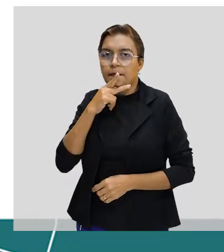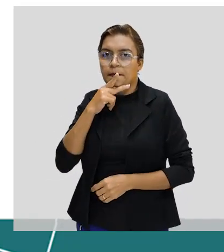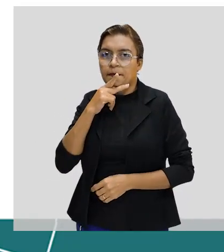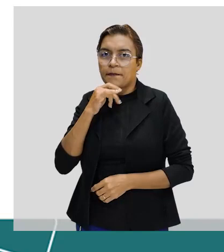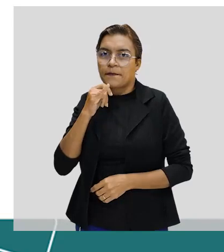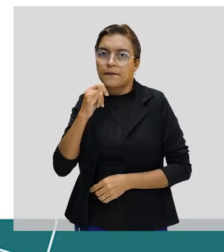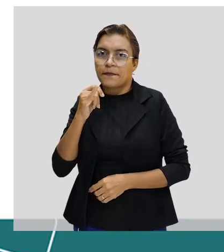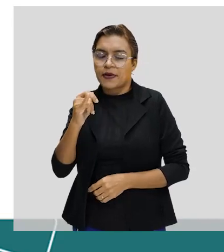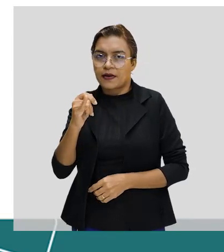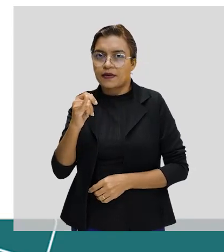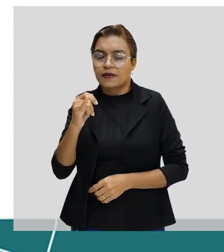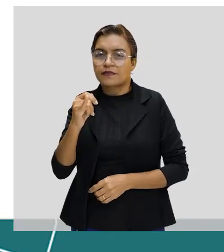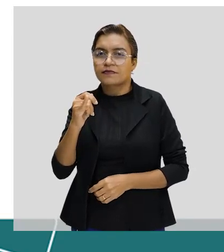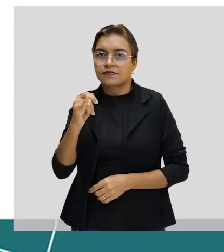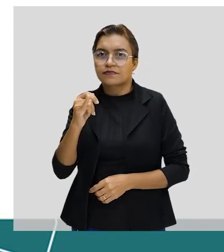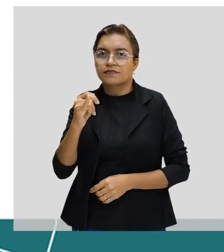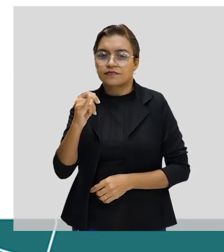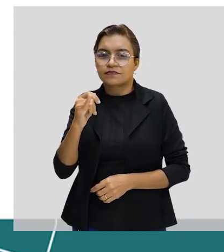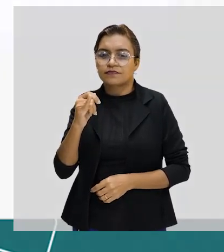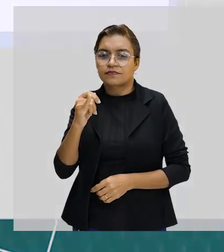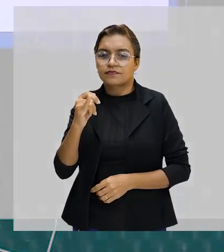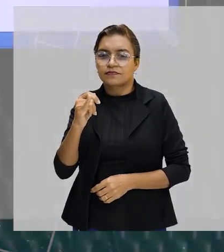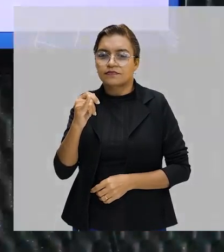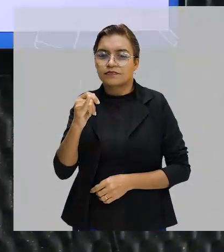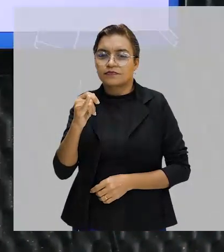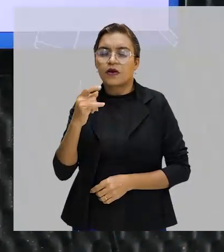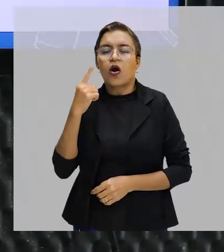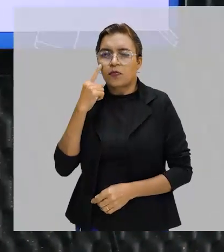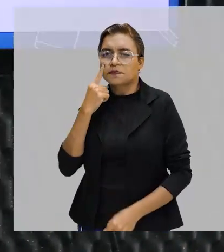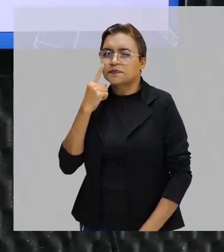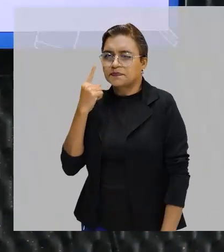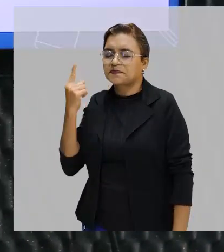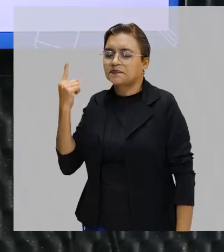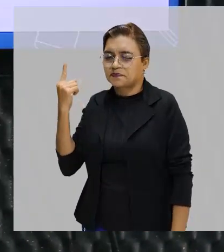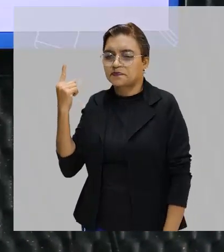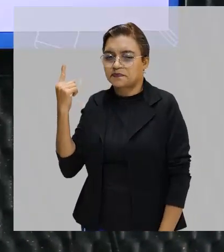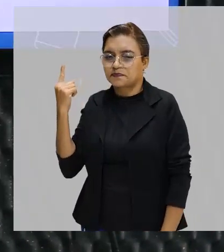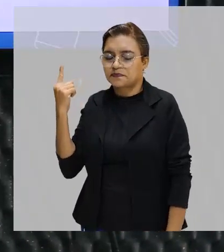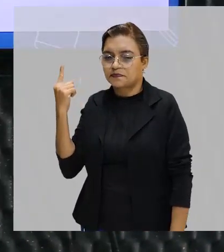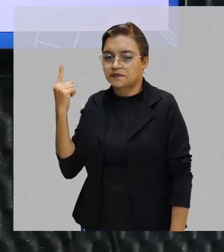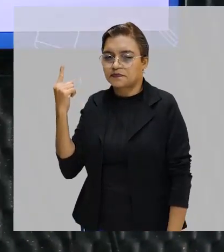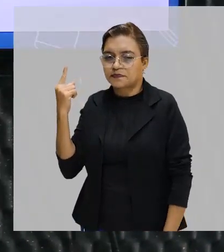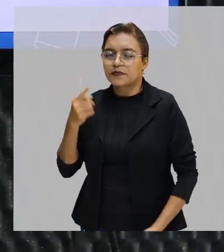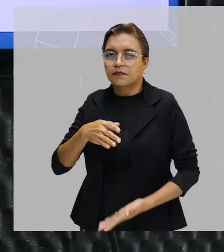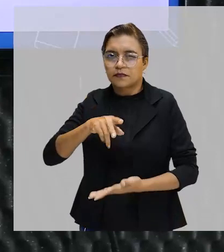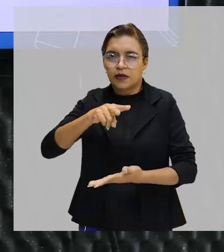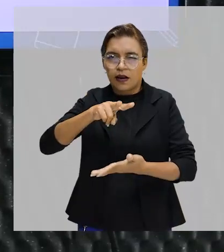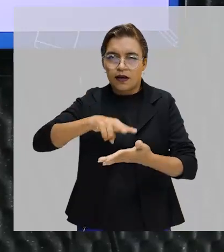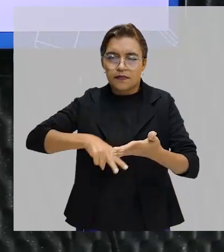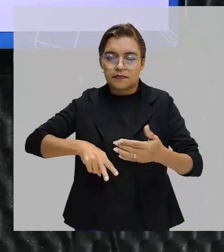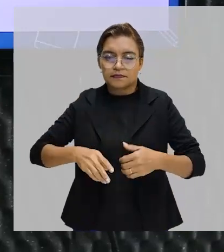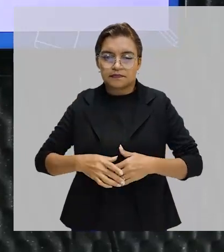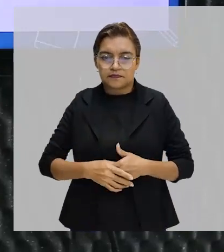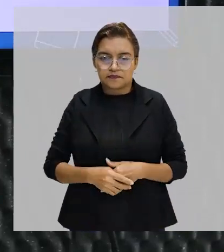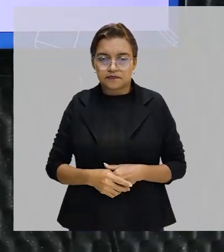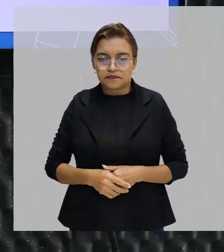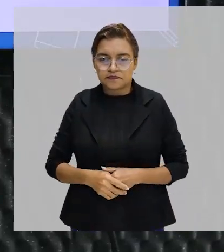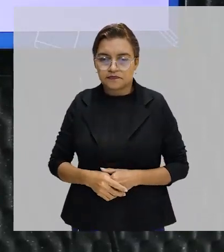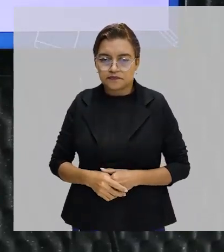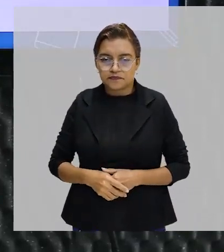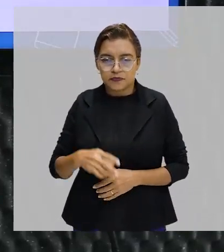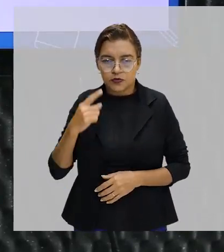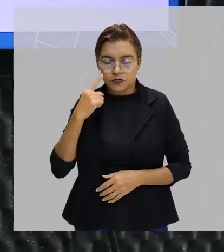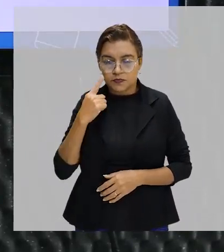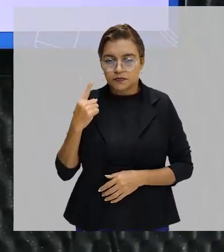de mim esse cálice. Pai, afasta de mim esse cálice. Pai, afasta de mim esse cálice de vinho tinto de